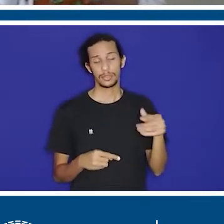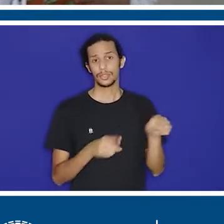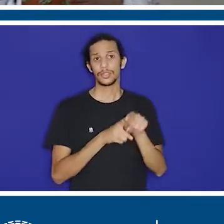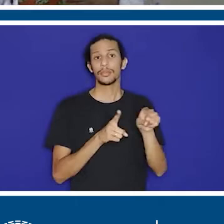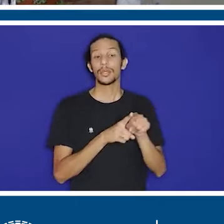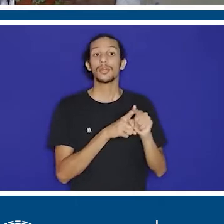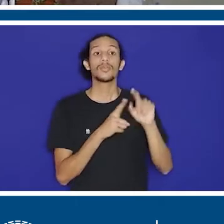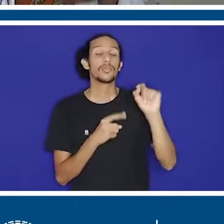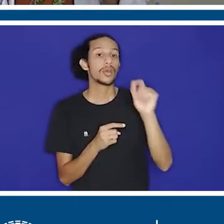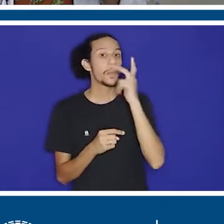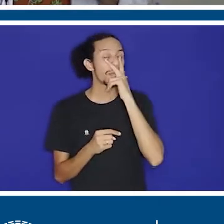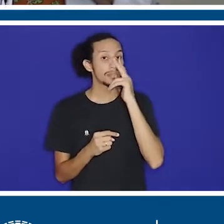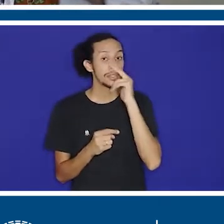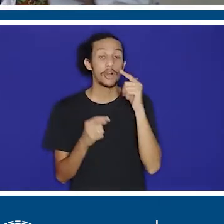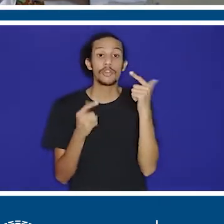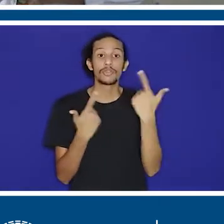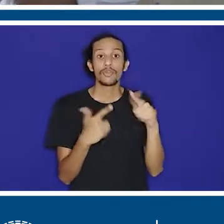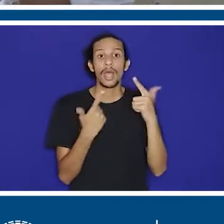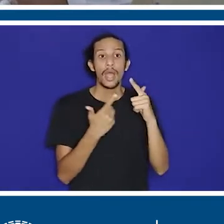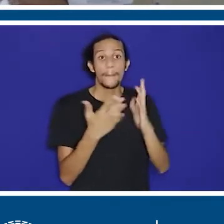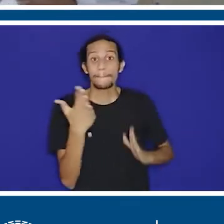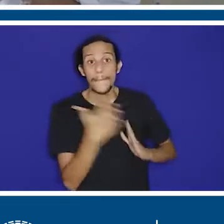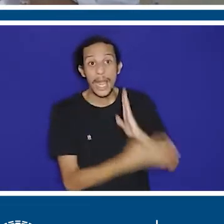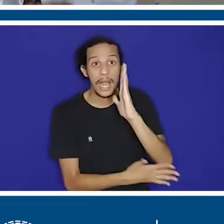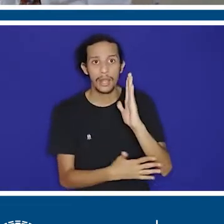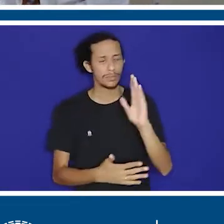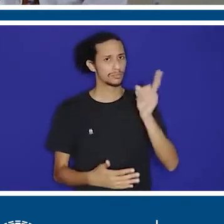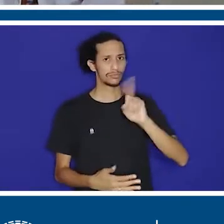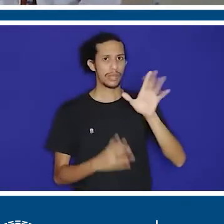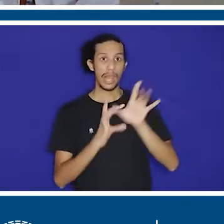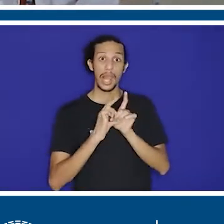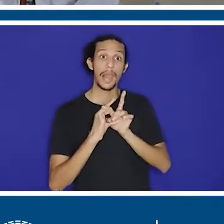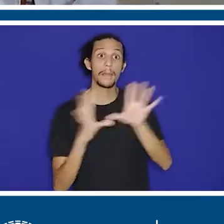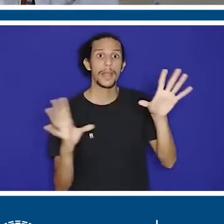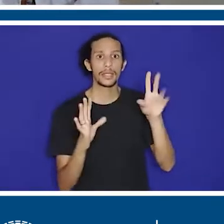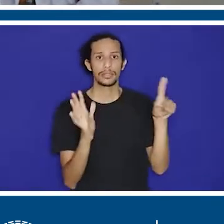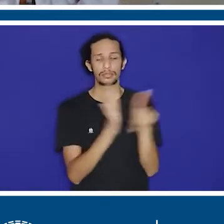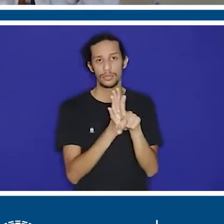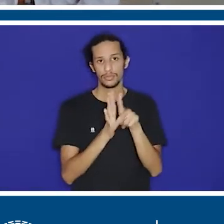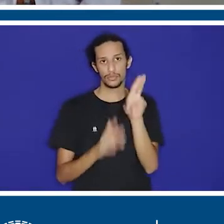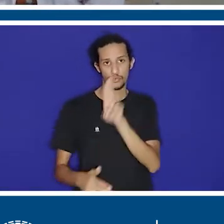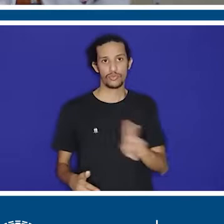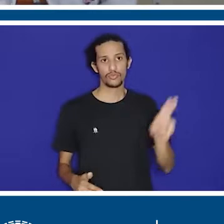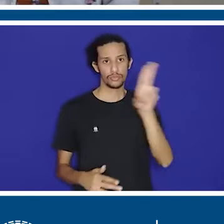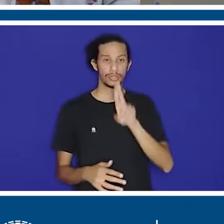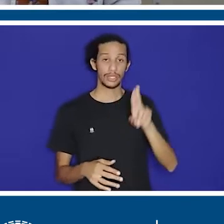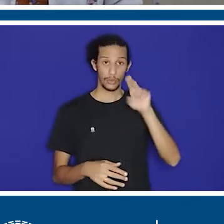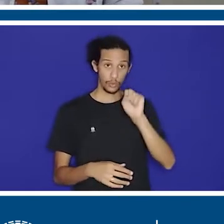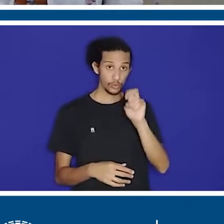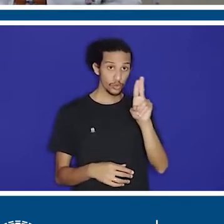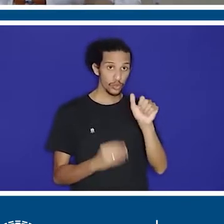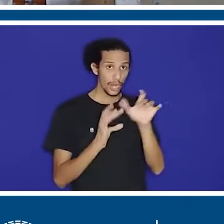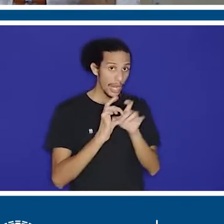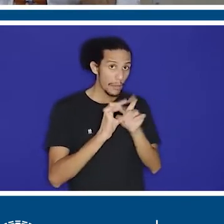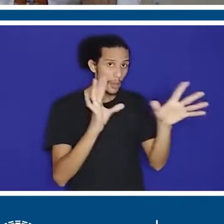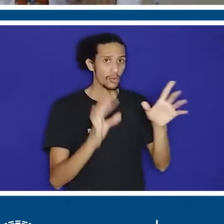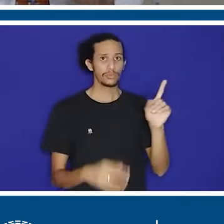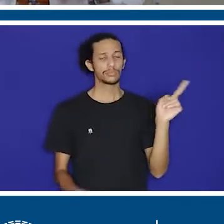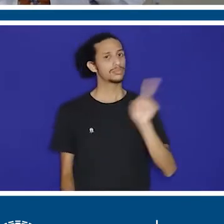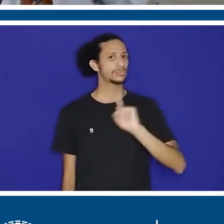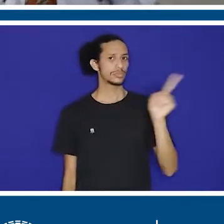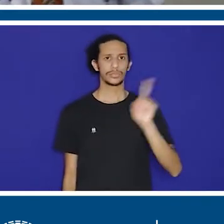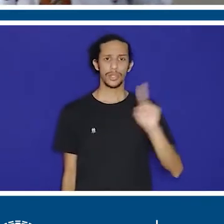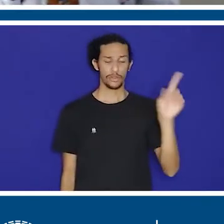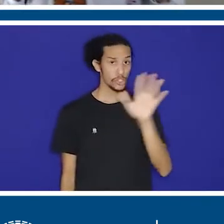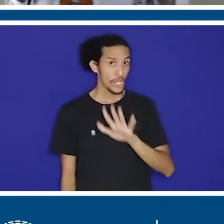Segundo, ela não está autorizada, ela não é autorizada para ser usada pelo Sistema Único de Saúde, de